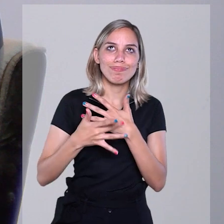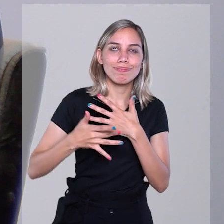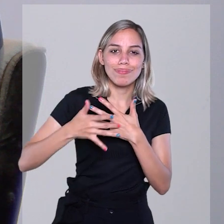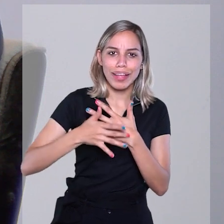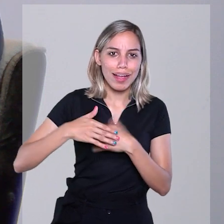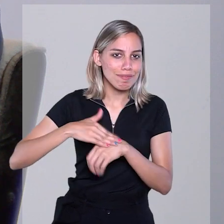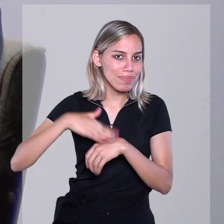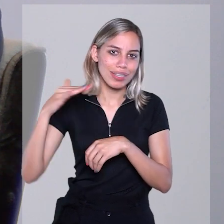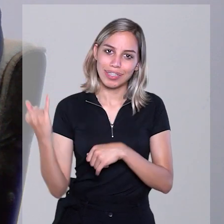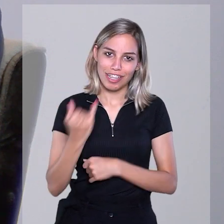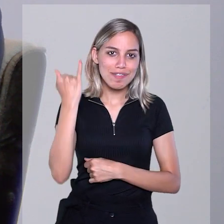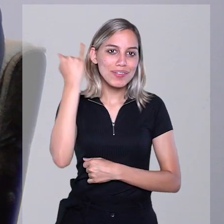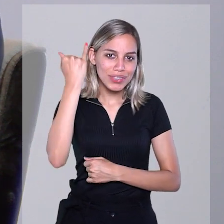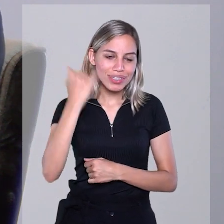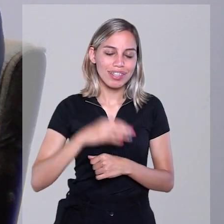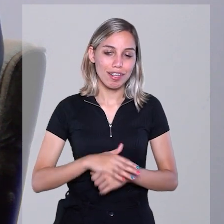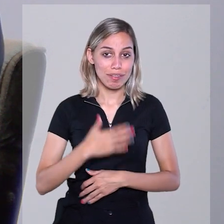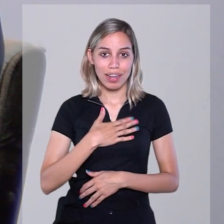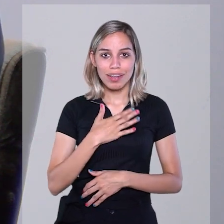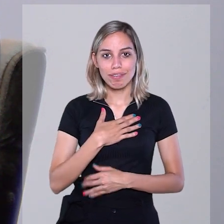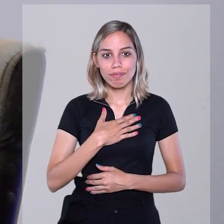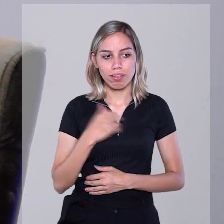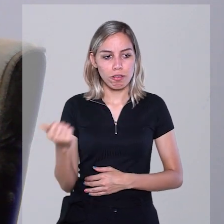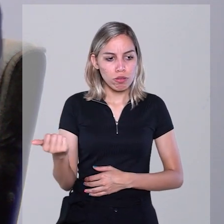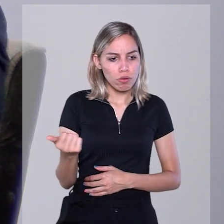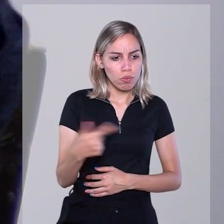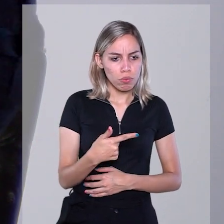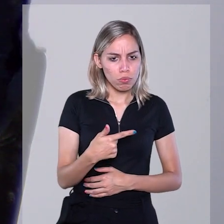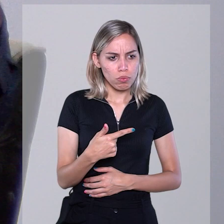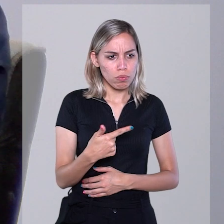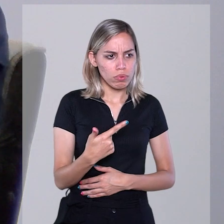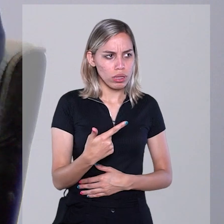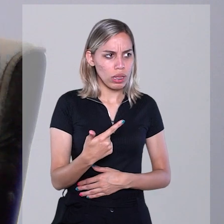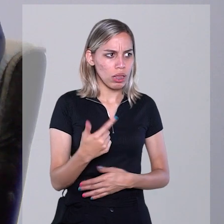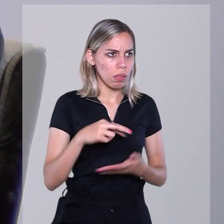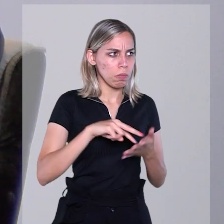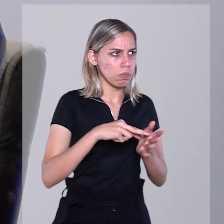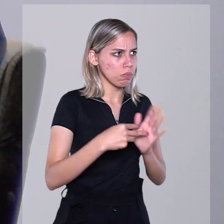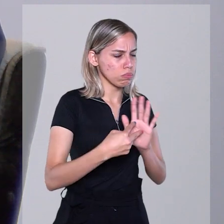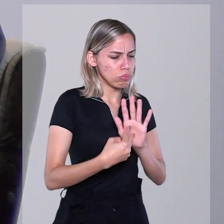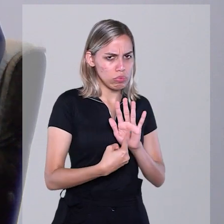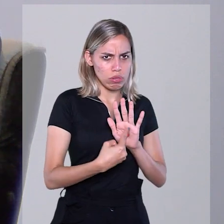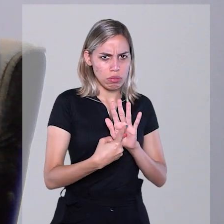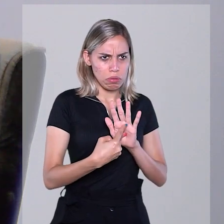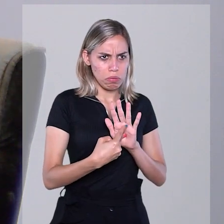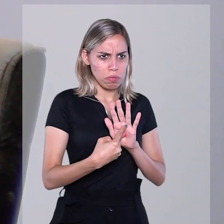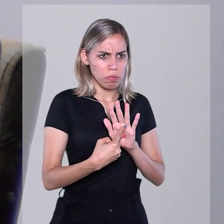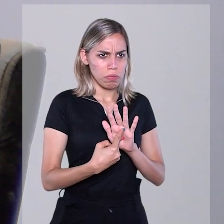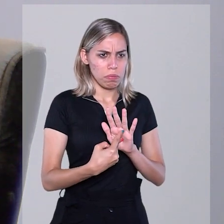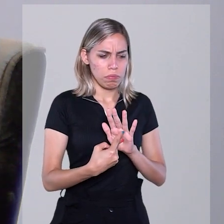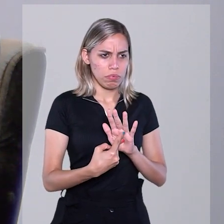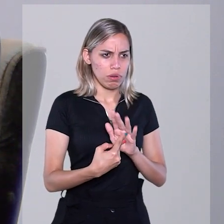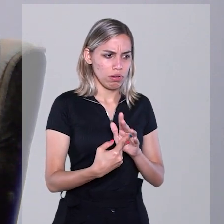importante para mim do que algum grande significado que se